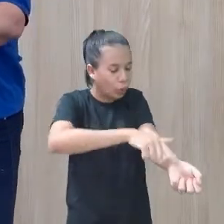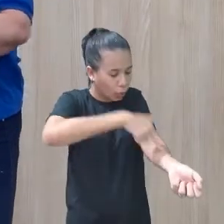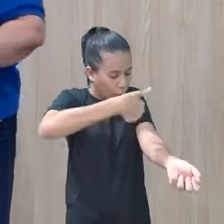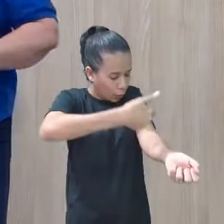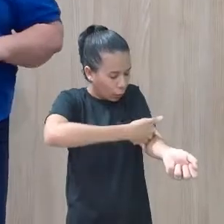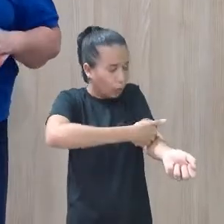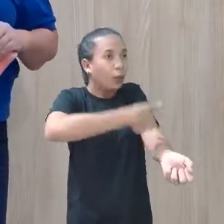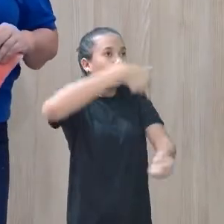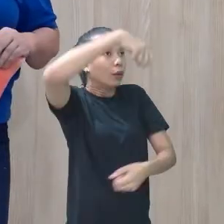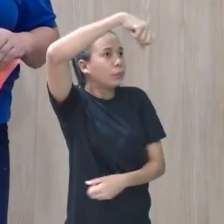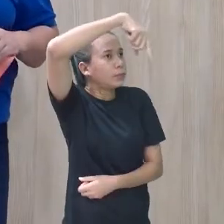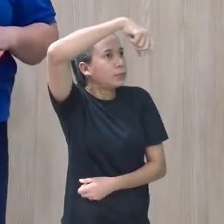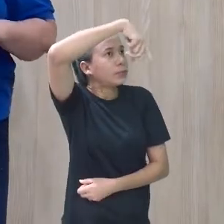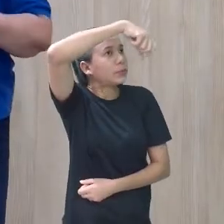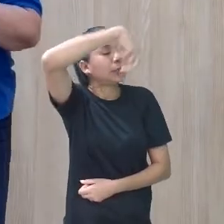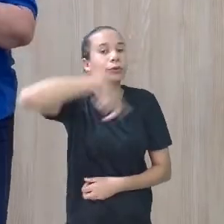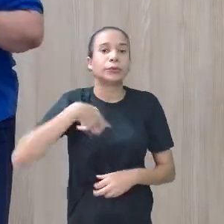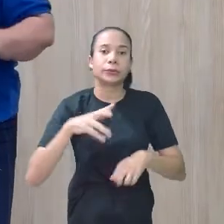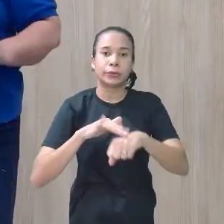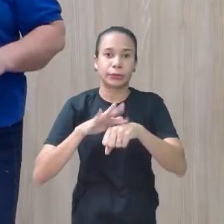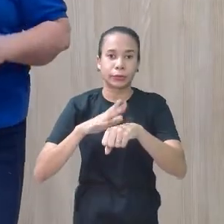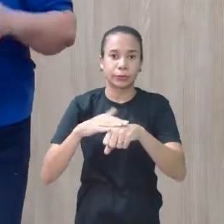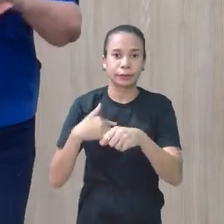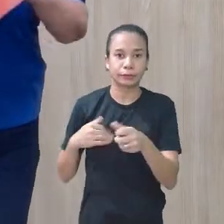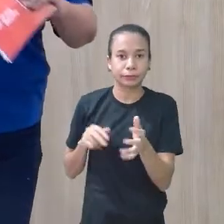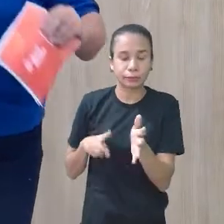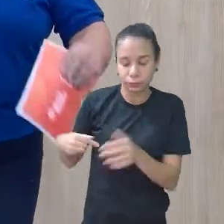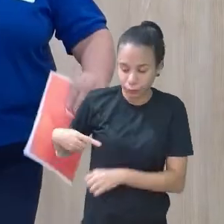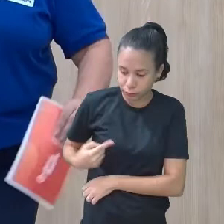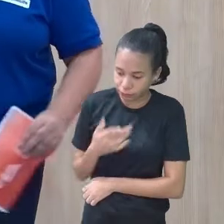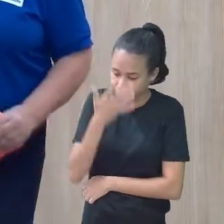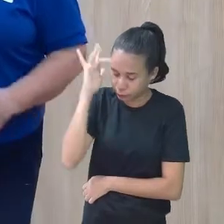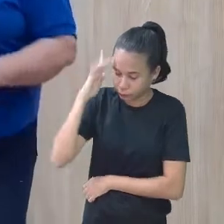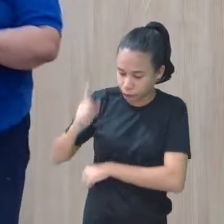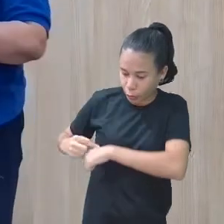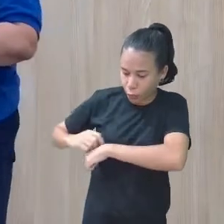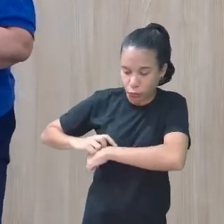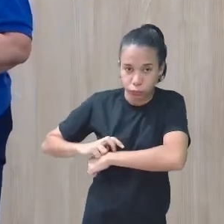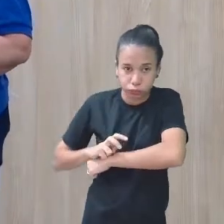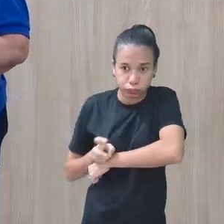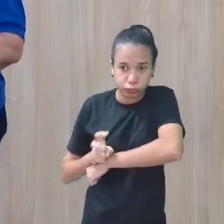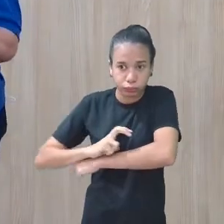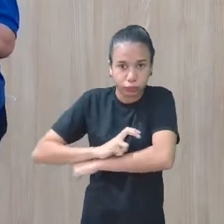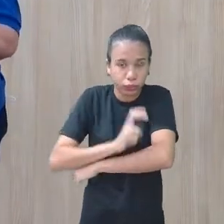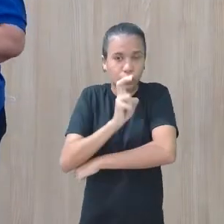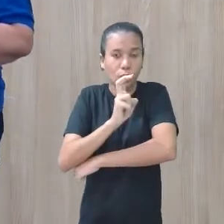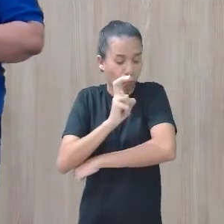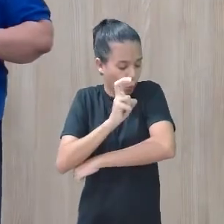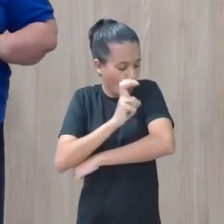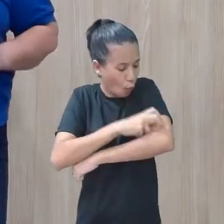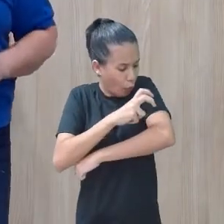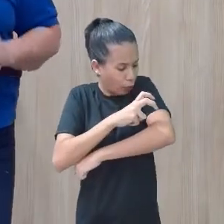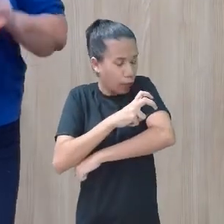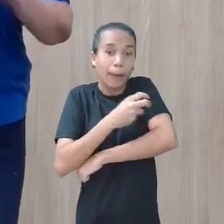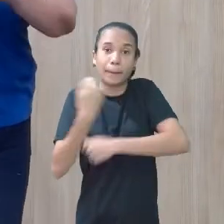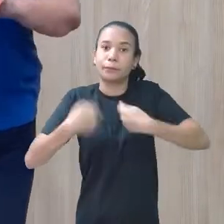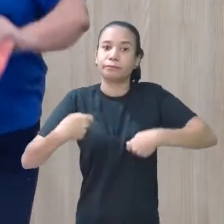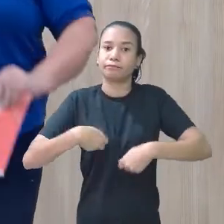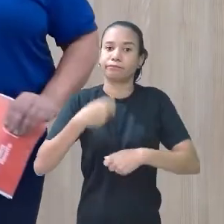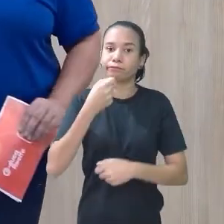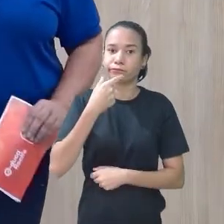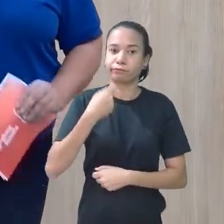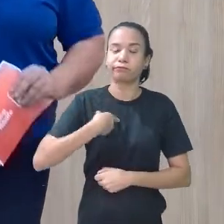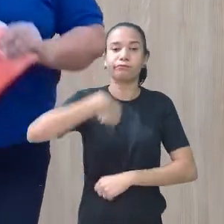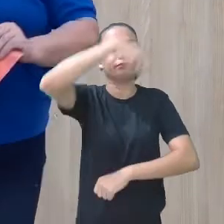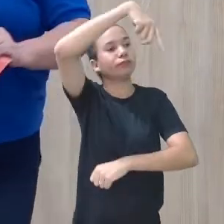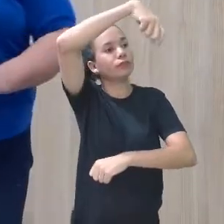diante de uma mordida de cobra, um exemplo, aí você vai tomar o soro e assim por diante. E a imunoglobina. Nós vamos